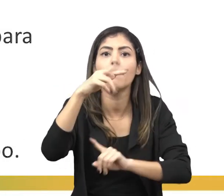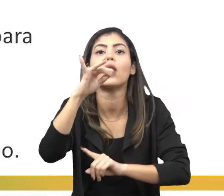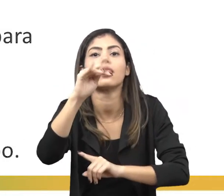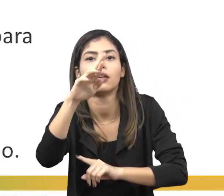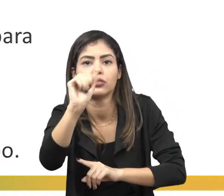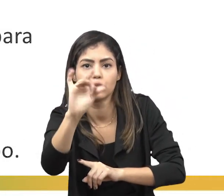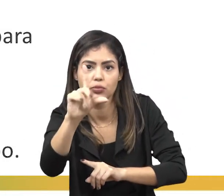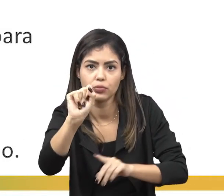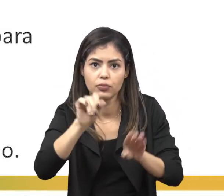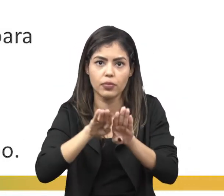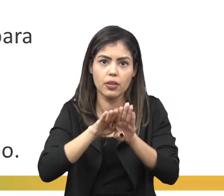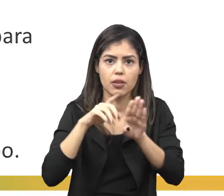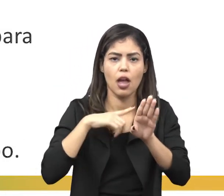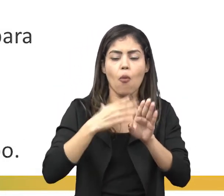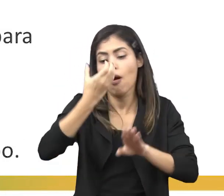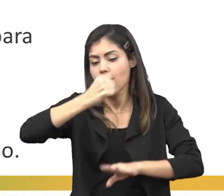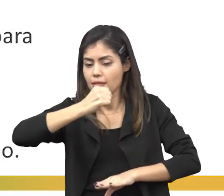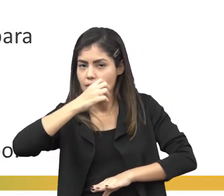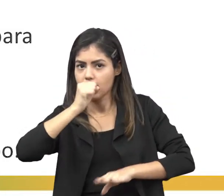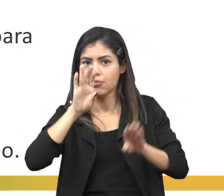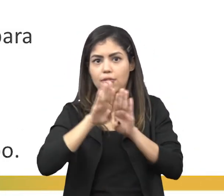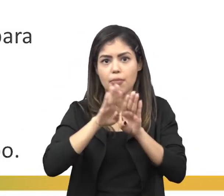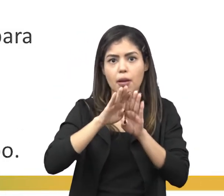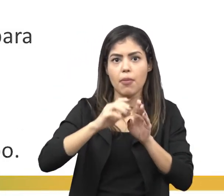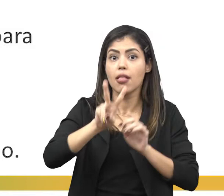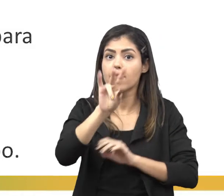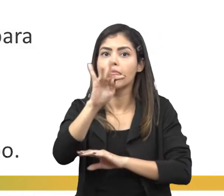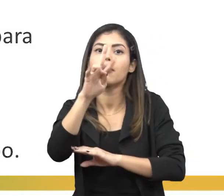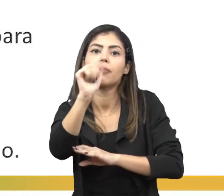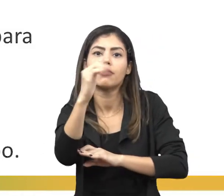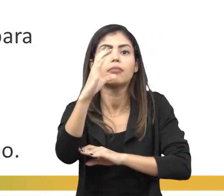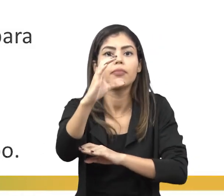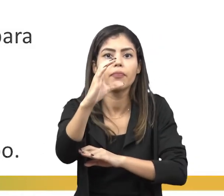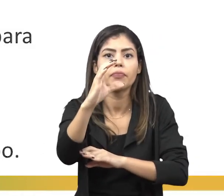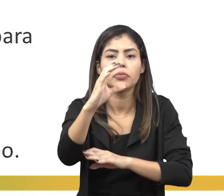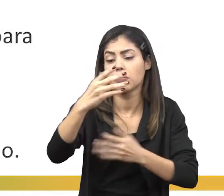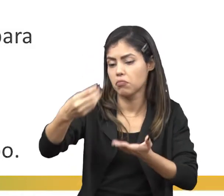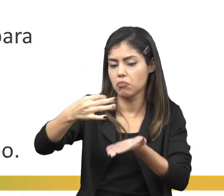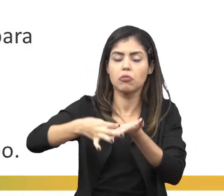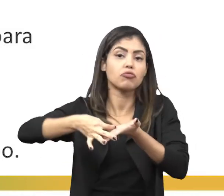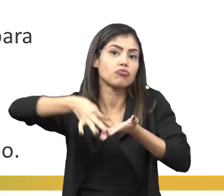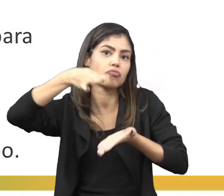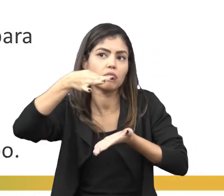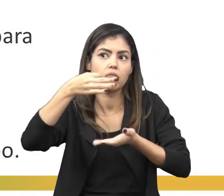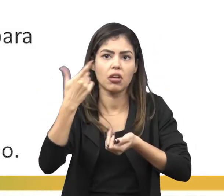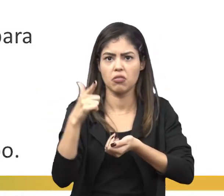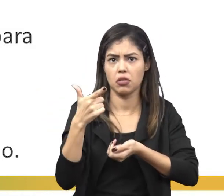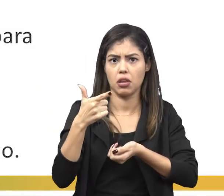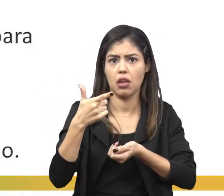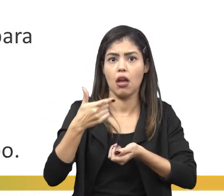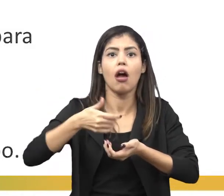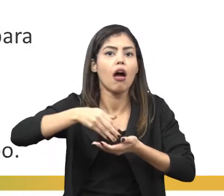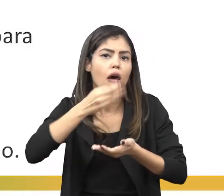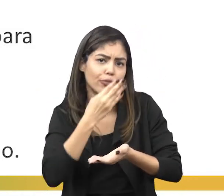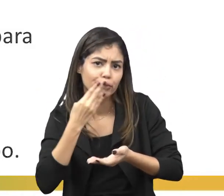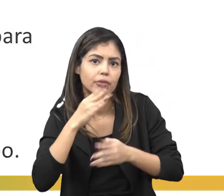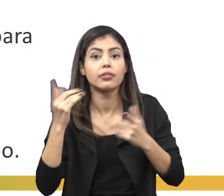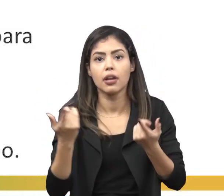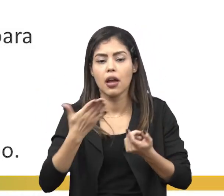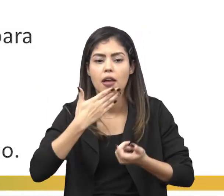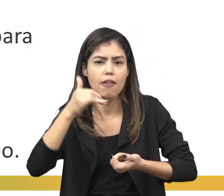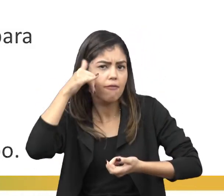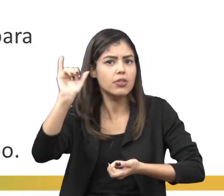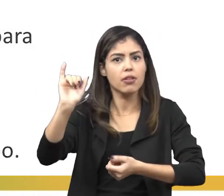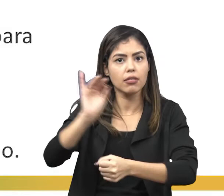e também uma laranja pela vitamina C, uma xícara de chá verde sem açúcar para prevenir o diabetes. Todos os